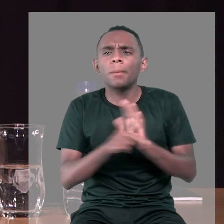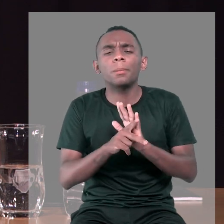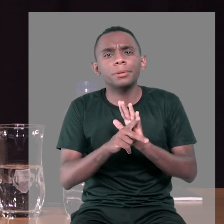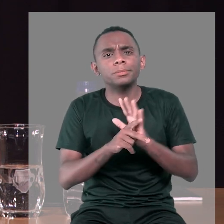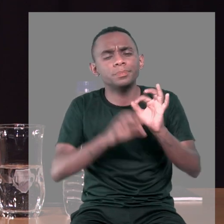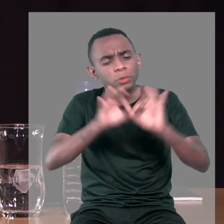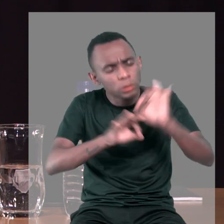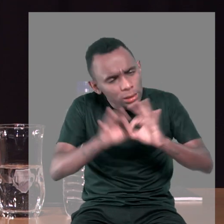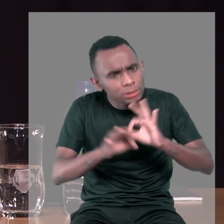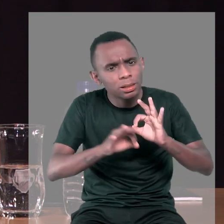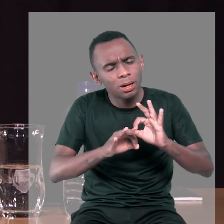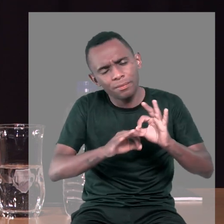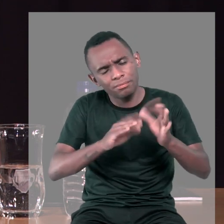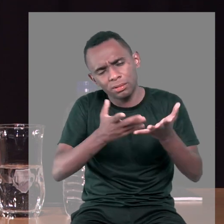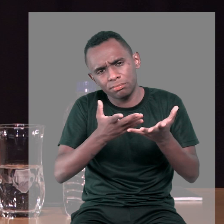Transporte